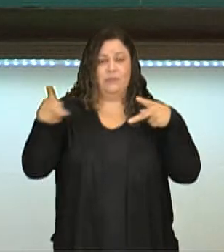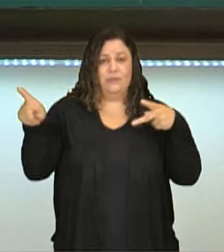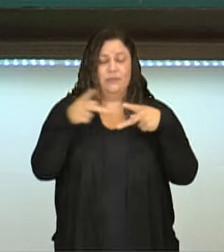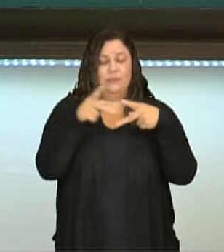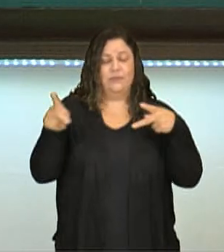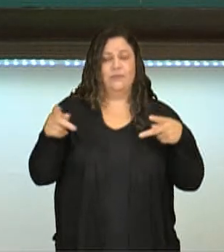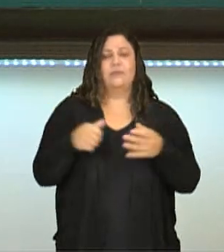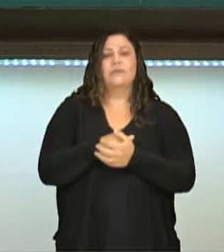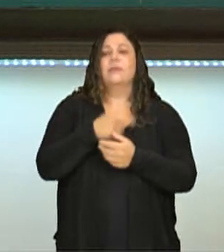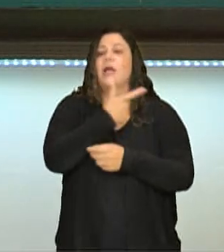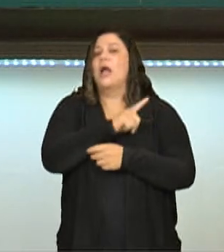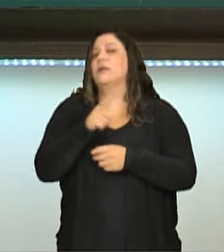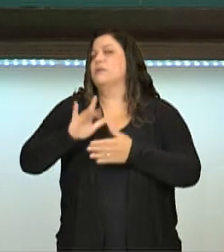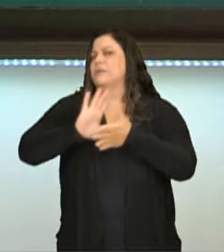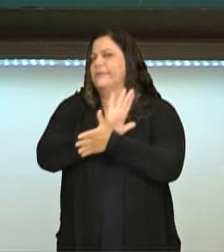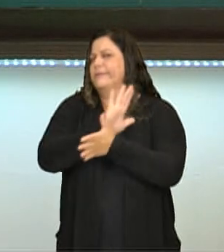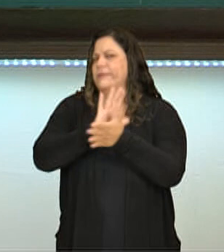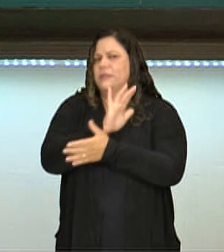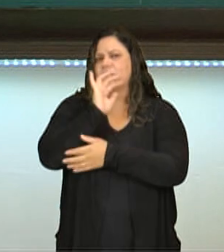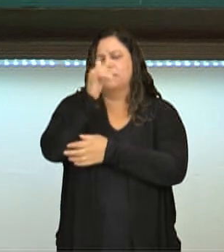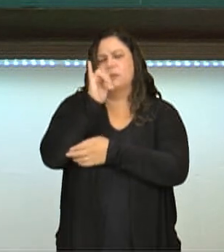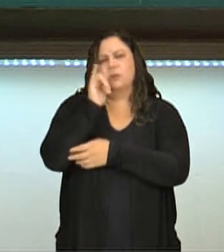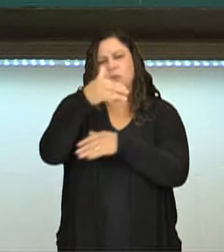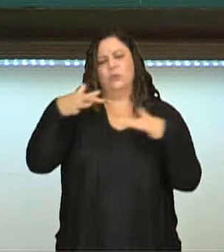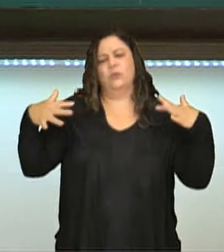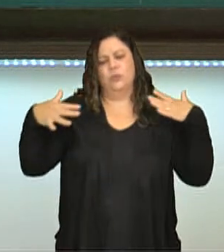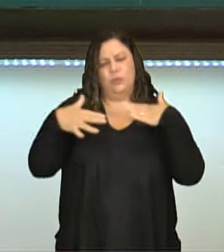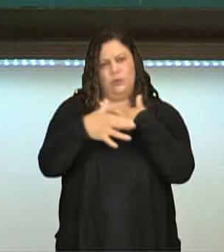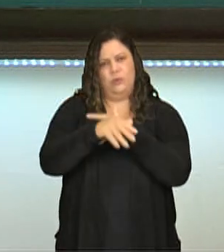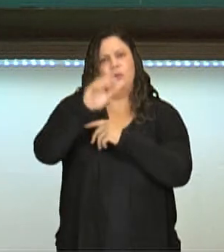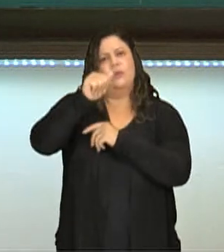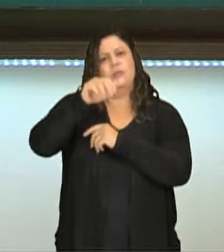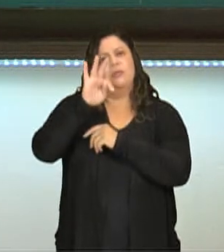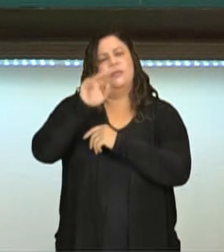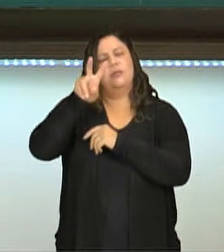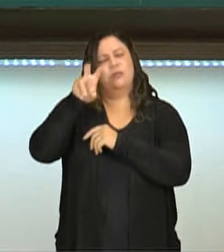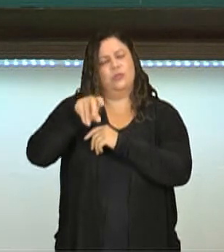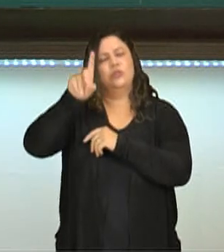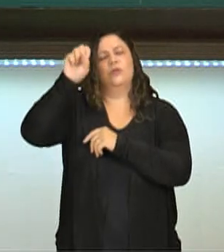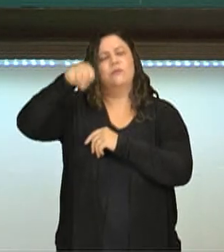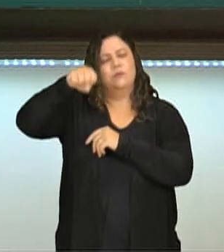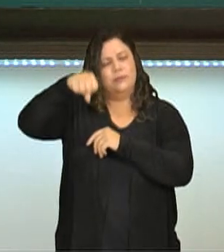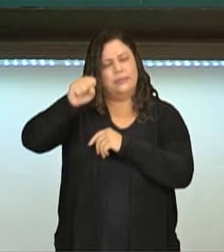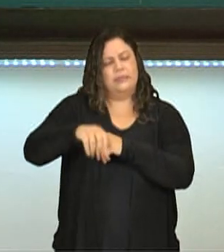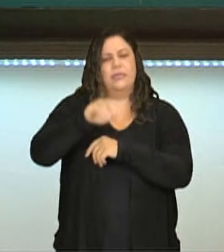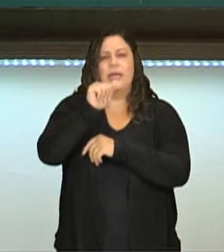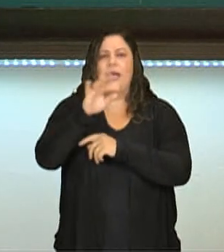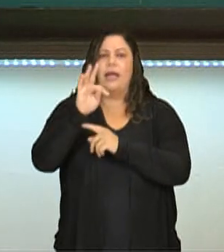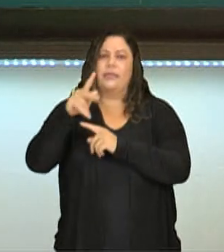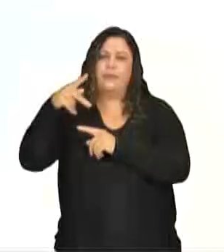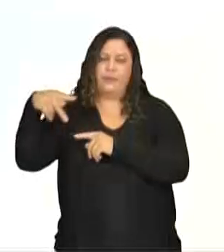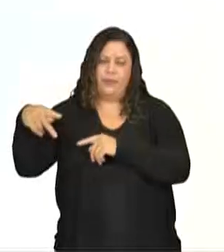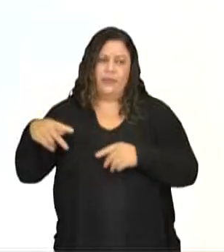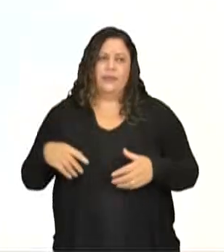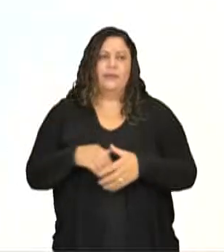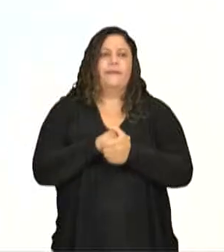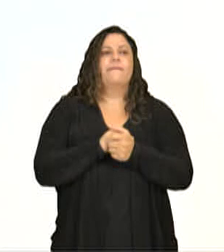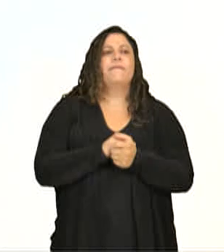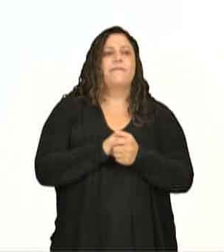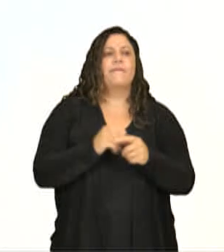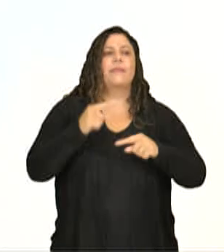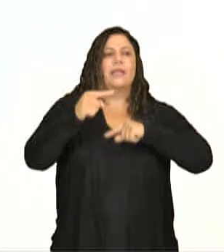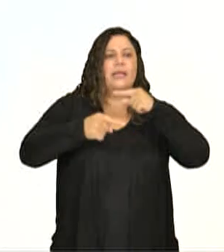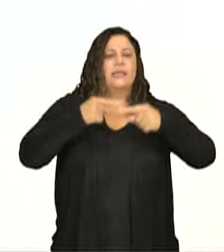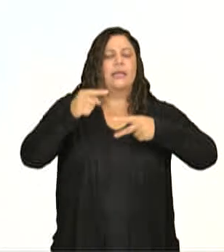tem gasto de energia e no transporte ativo tem, utilizando o ATP. Temos transporte